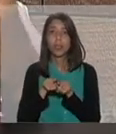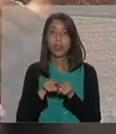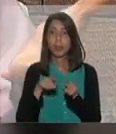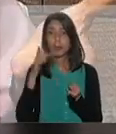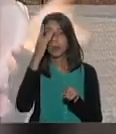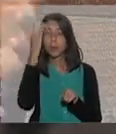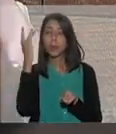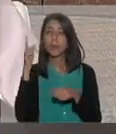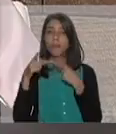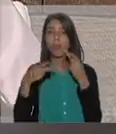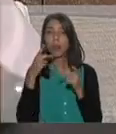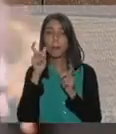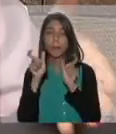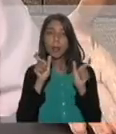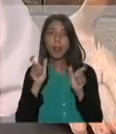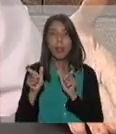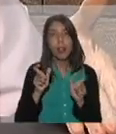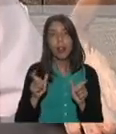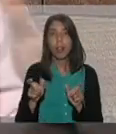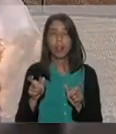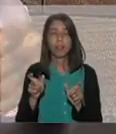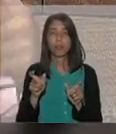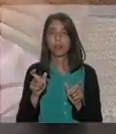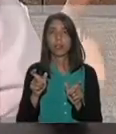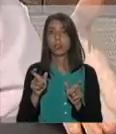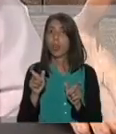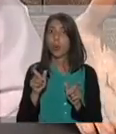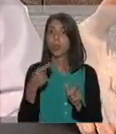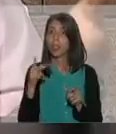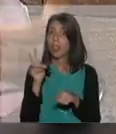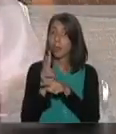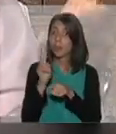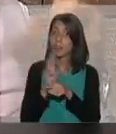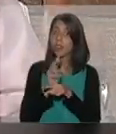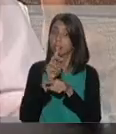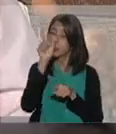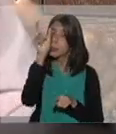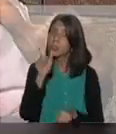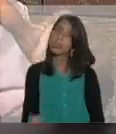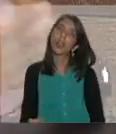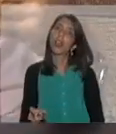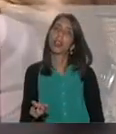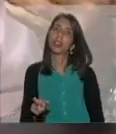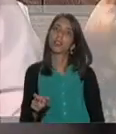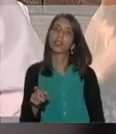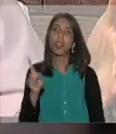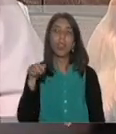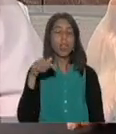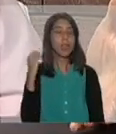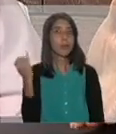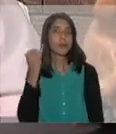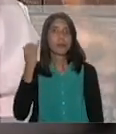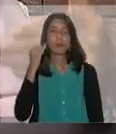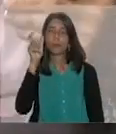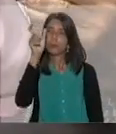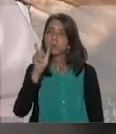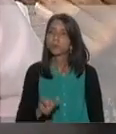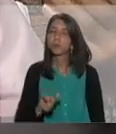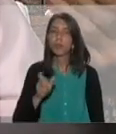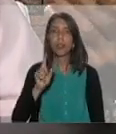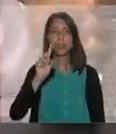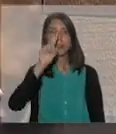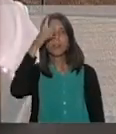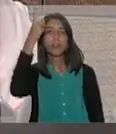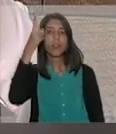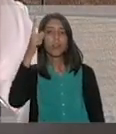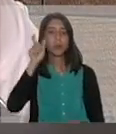uma pessoa que diz palavras dentro de um certo ritmo. Ele é um intérprete, e eu sempre me considerei intérprete. Eu